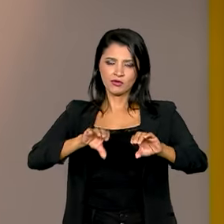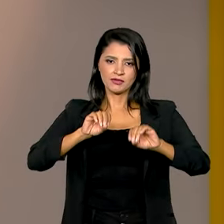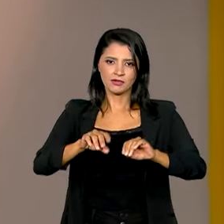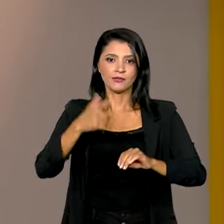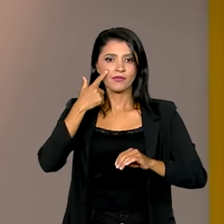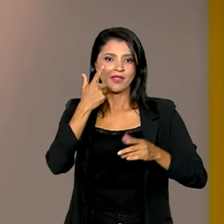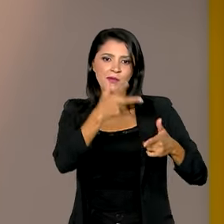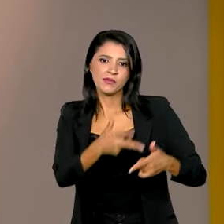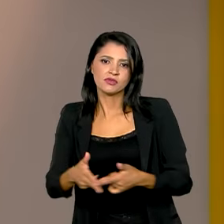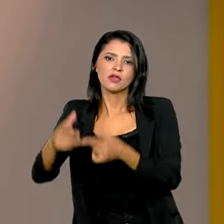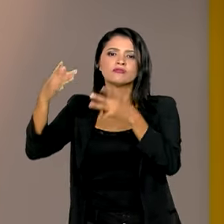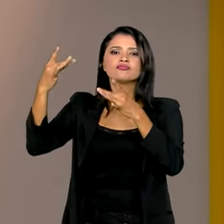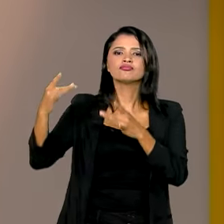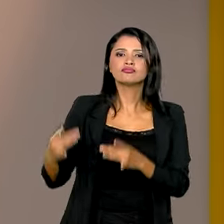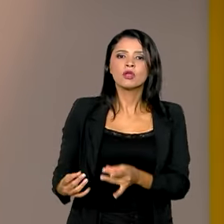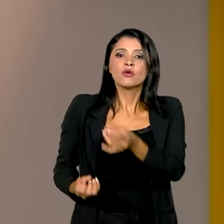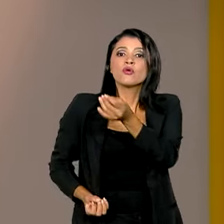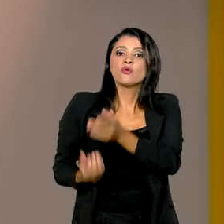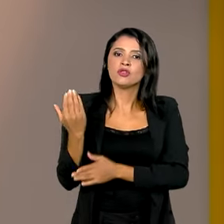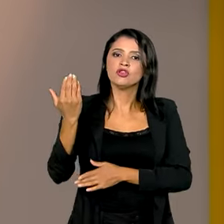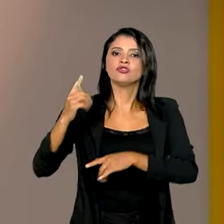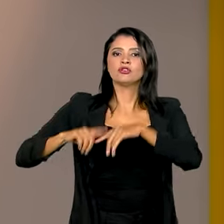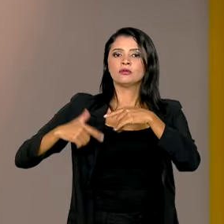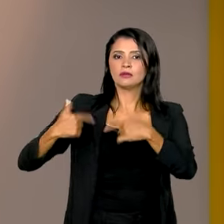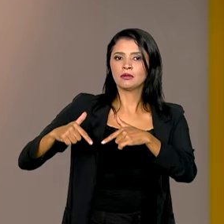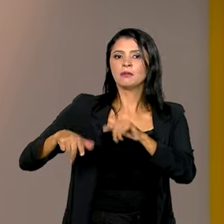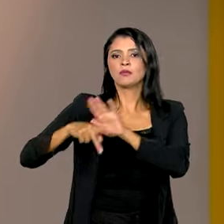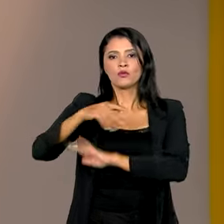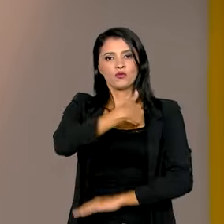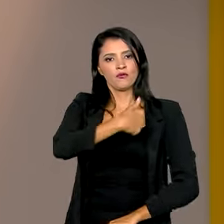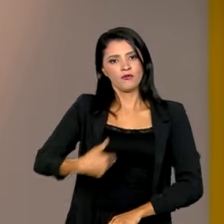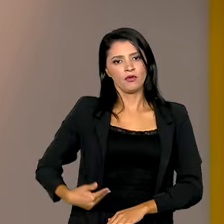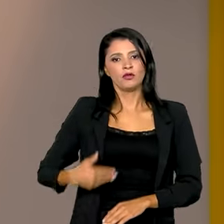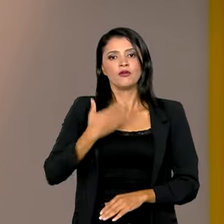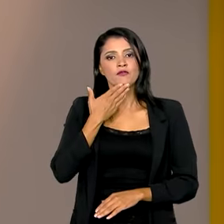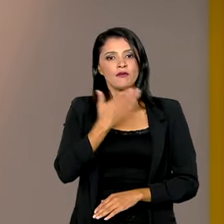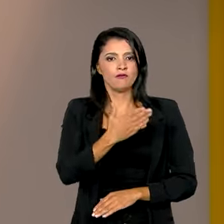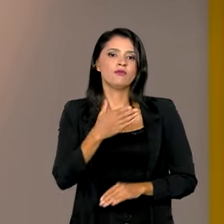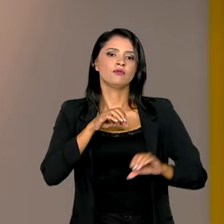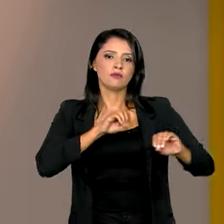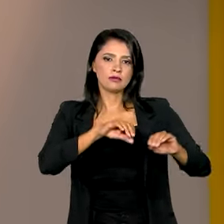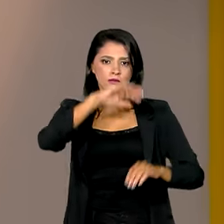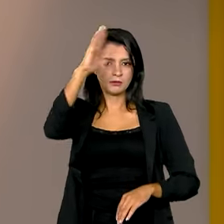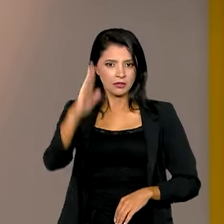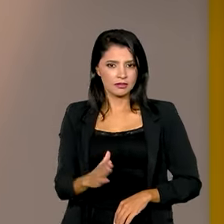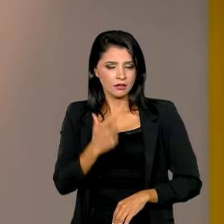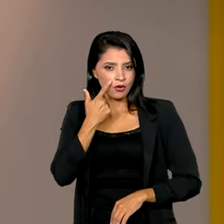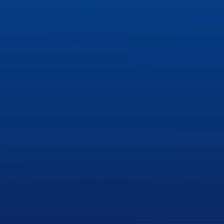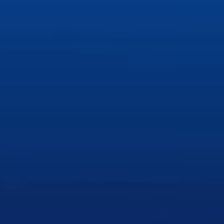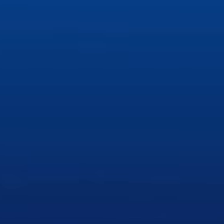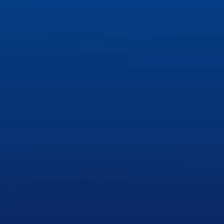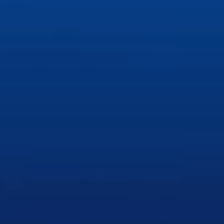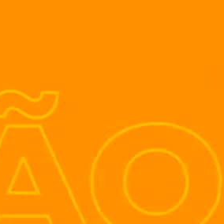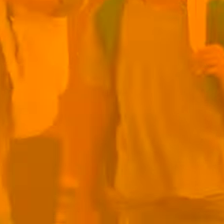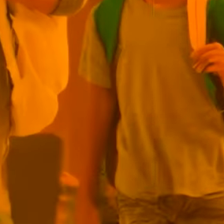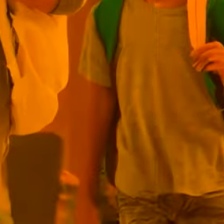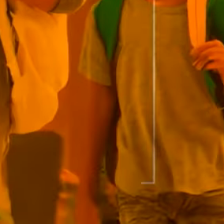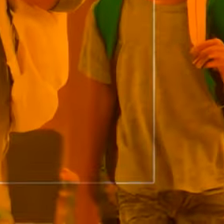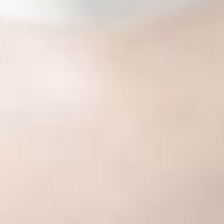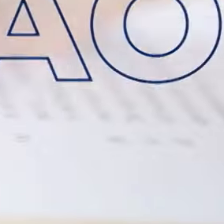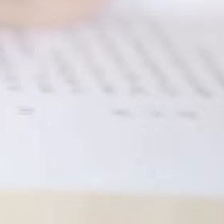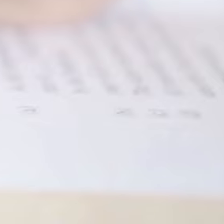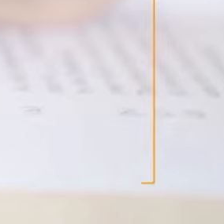o episódio trata da origem das ações governamentais para a educação brasileira. Confira aí.